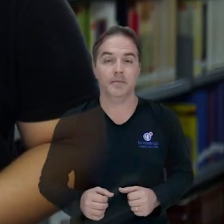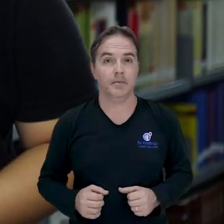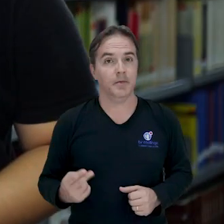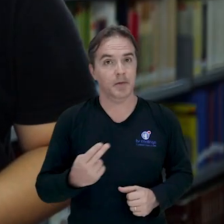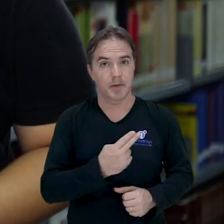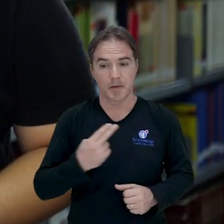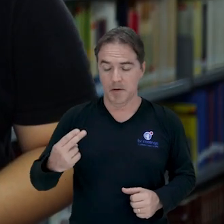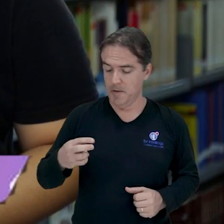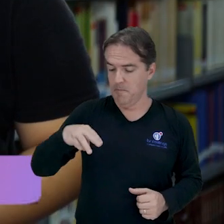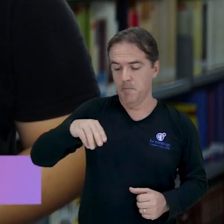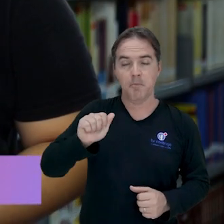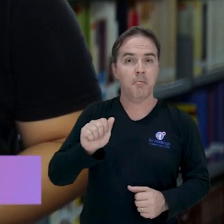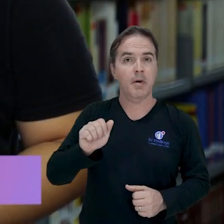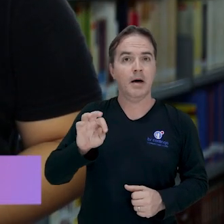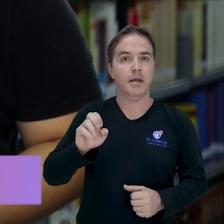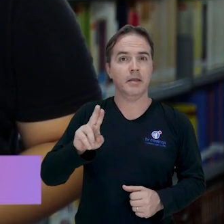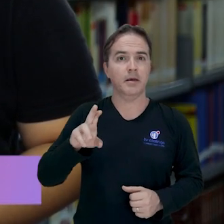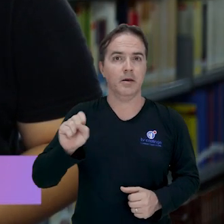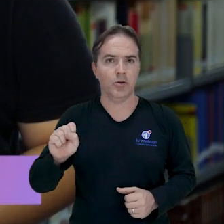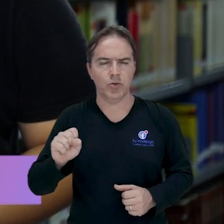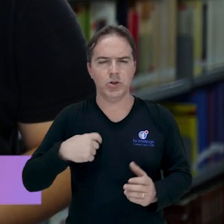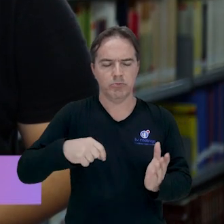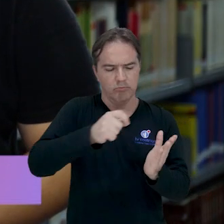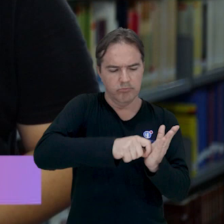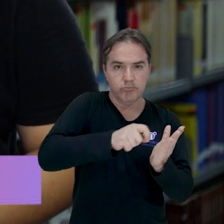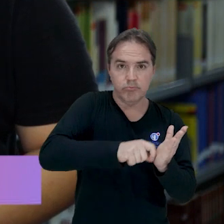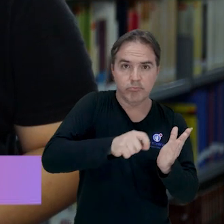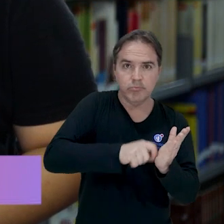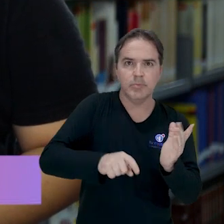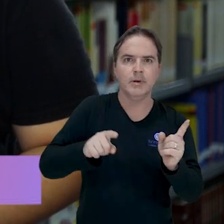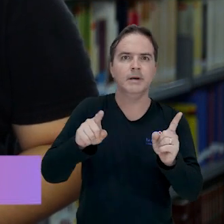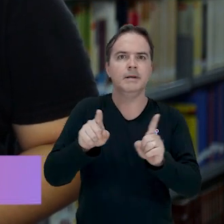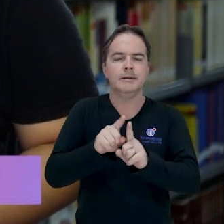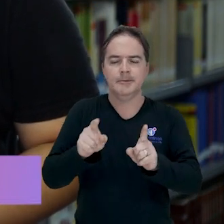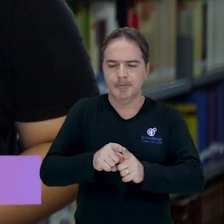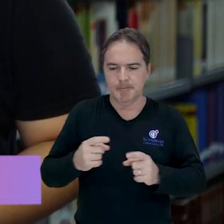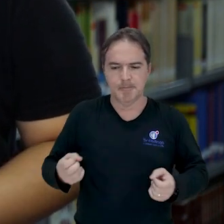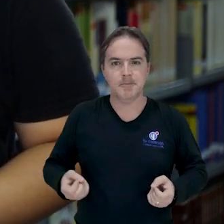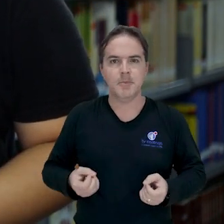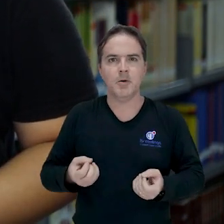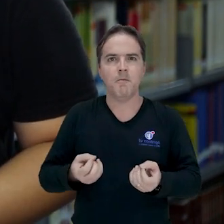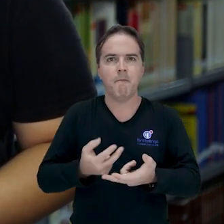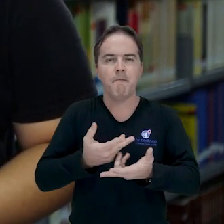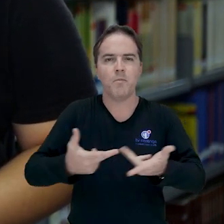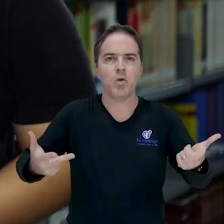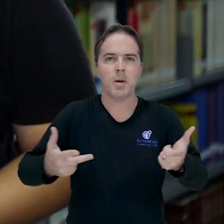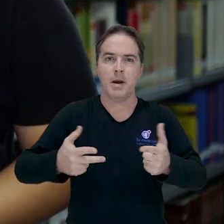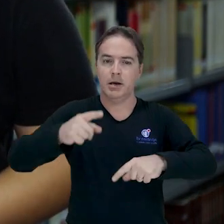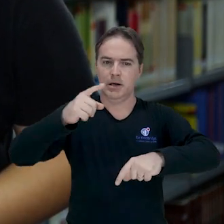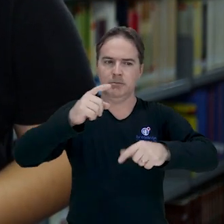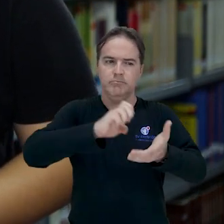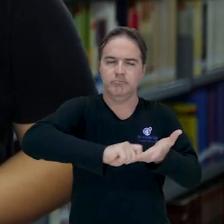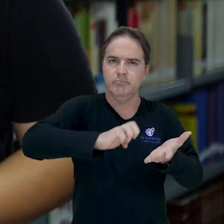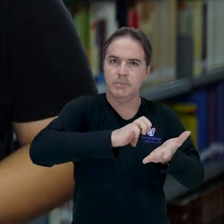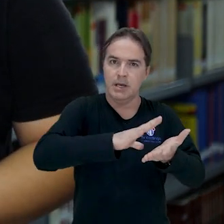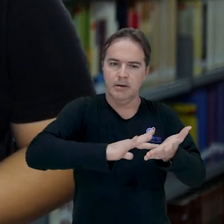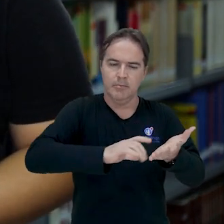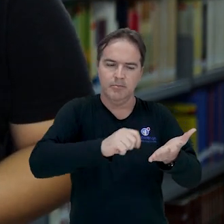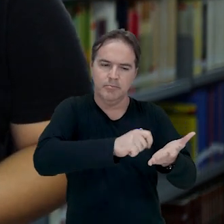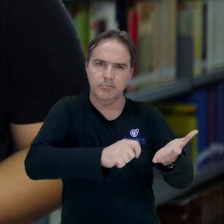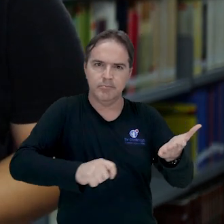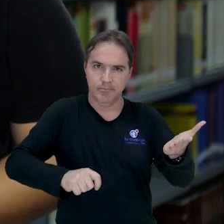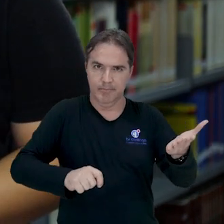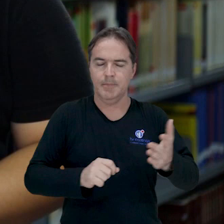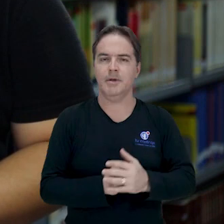Eu sou o Matheus José, né? Sou escritor e produtor editorial. Eu escrevo desde os 15 anos, já